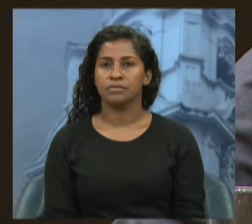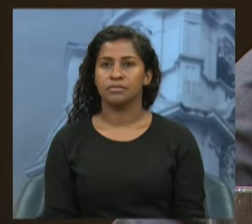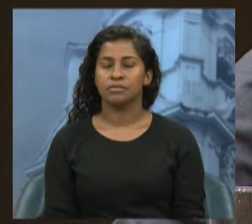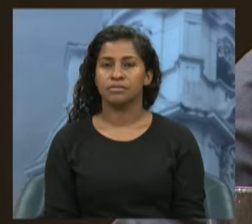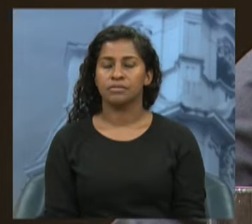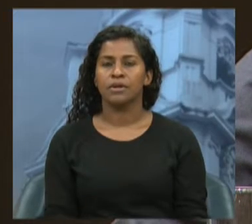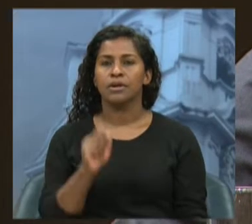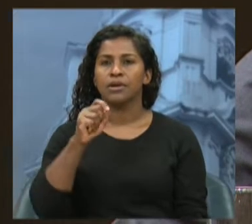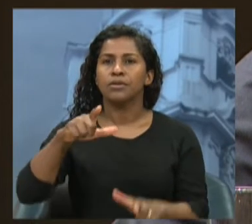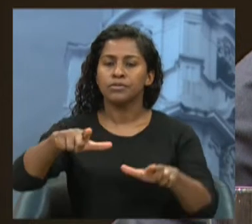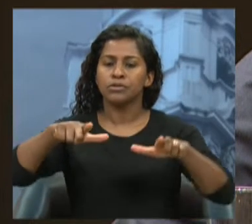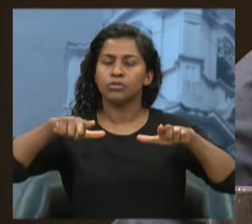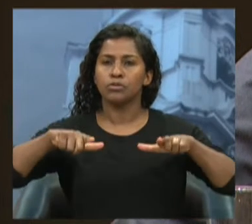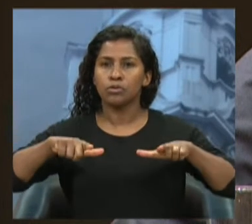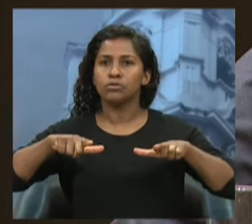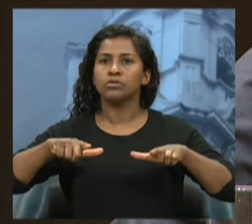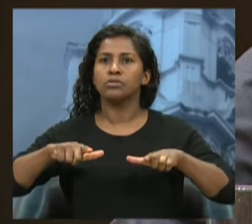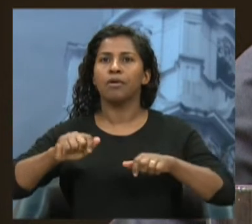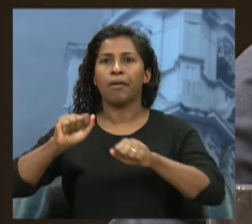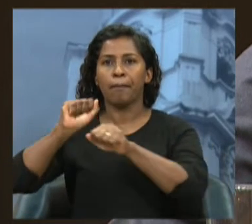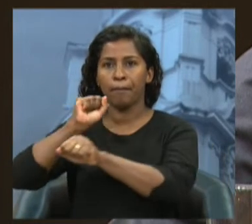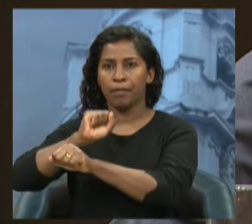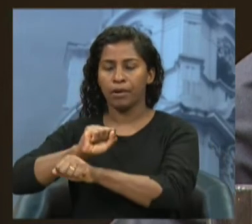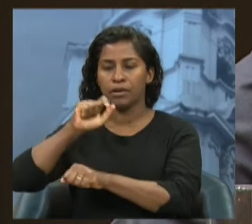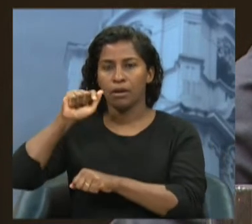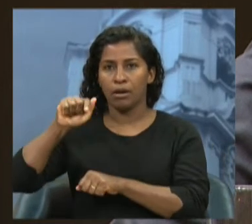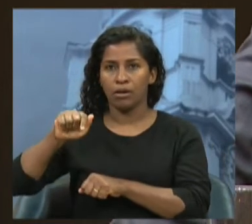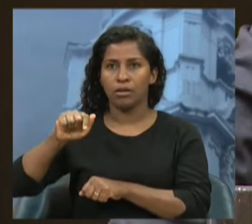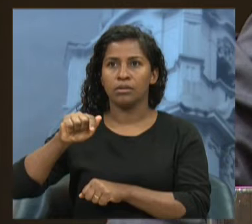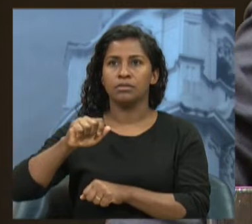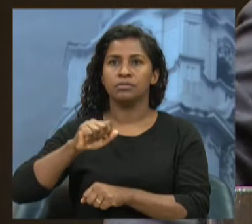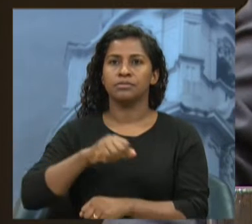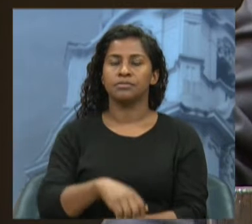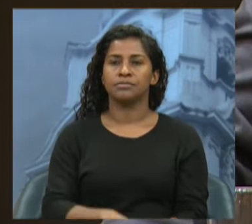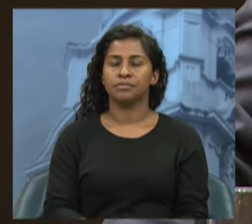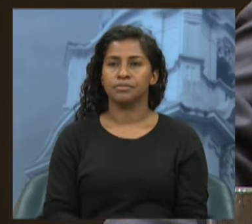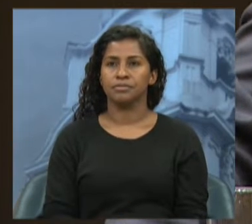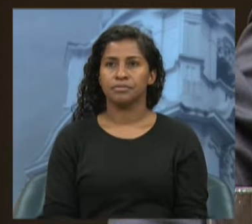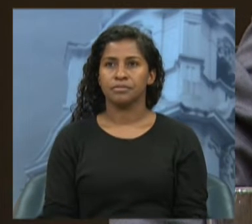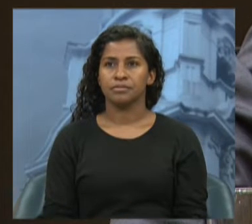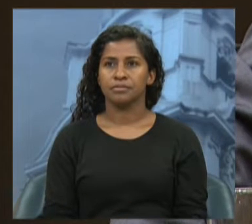de cerimonial, podem ser retirados lá.